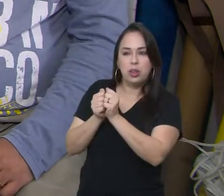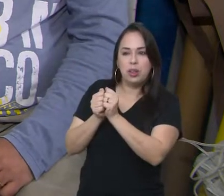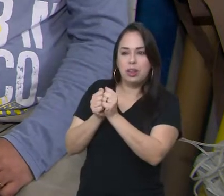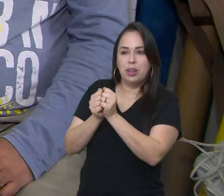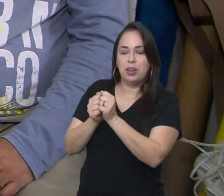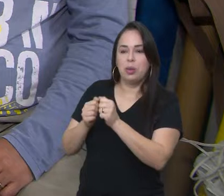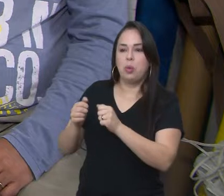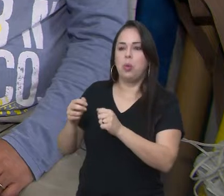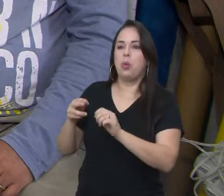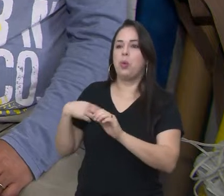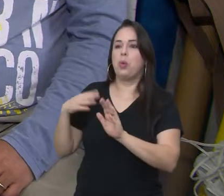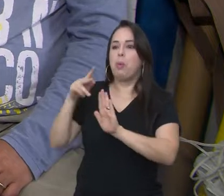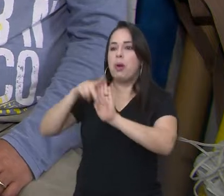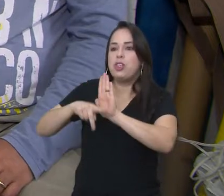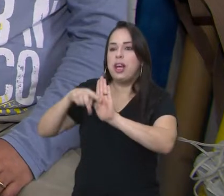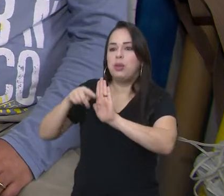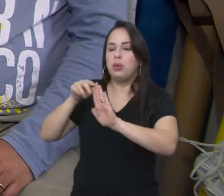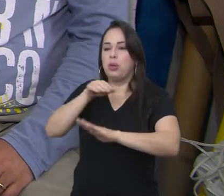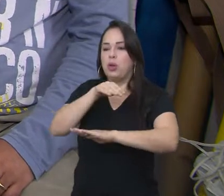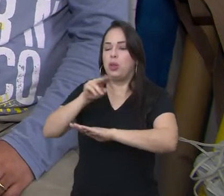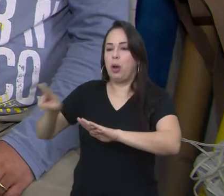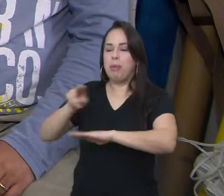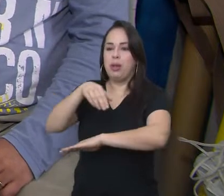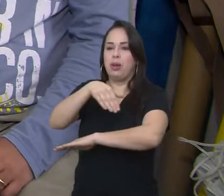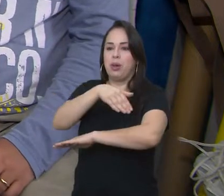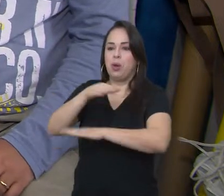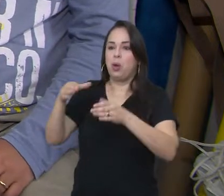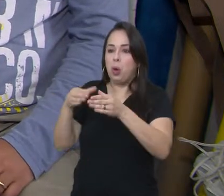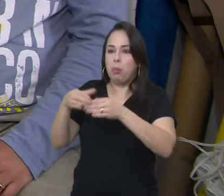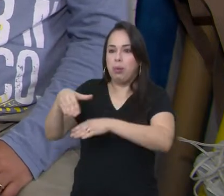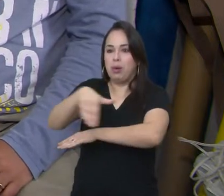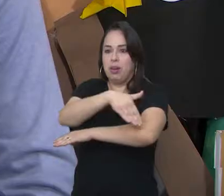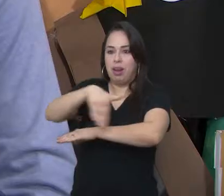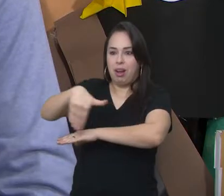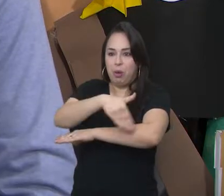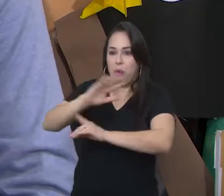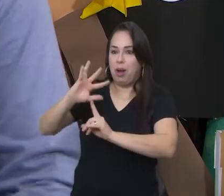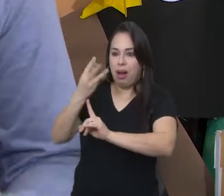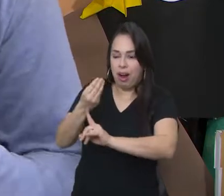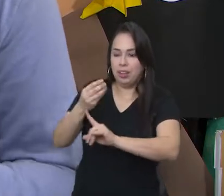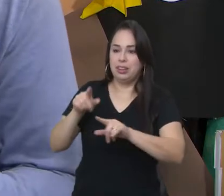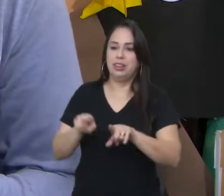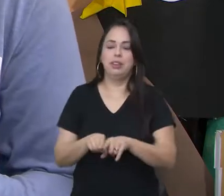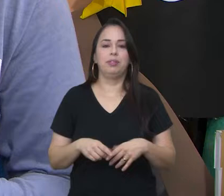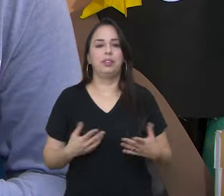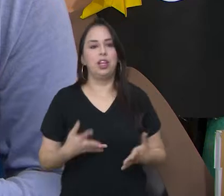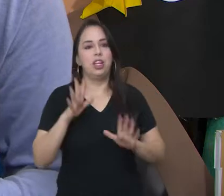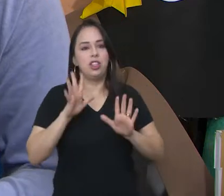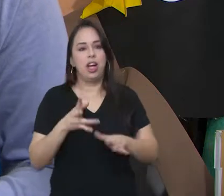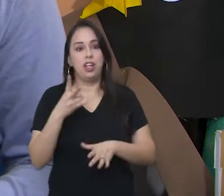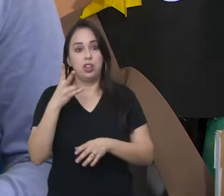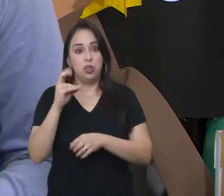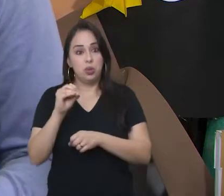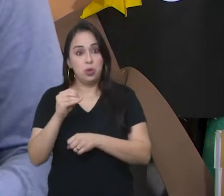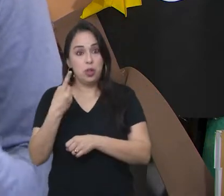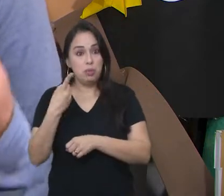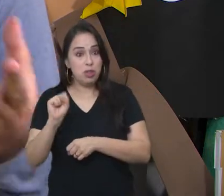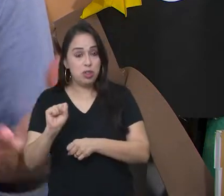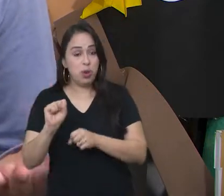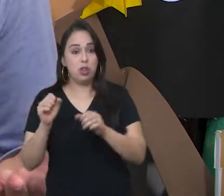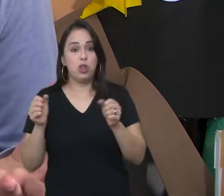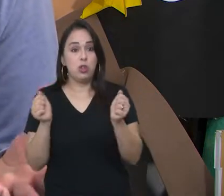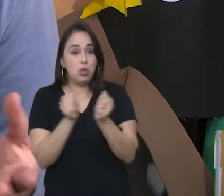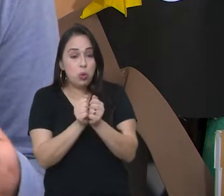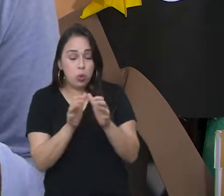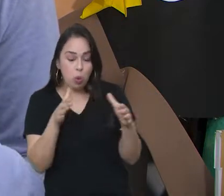Grupo Arte na Rua, não é? Lá da Fundação. Isso, é um projeto da Fundação Cultural Cassiano Ricardo, né? Que eu estou desde 2018 lá, fazendo